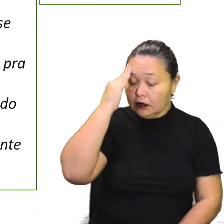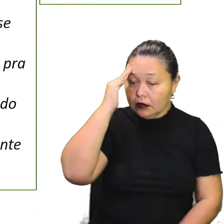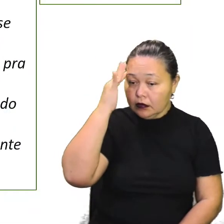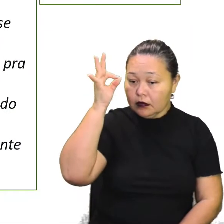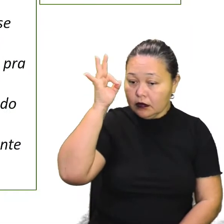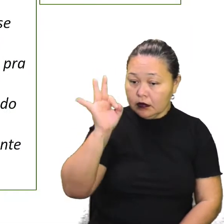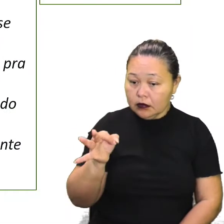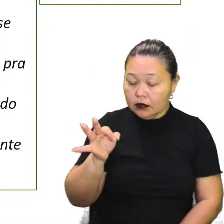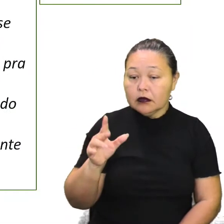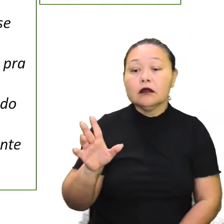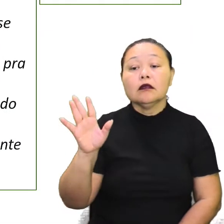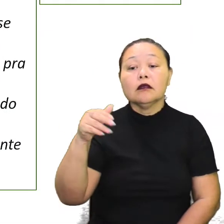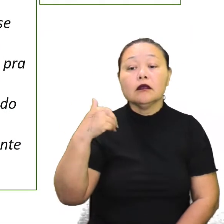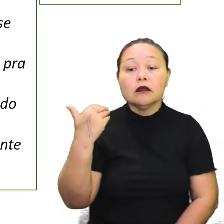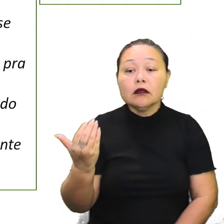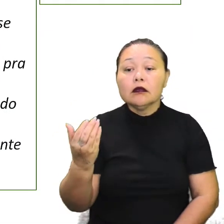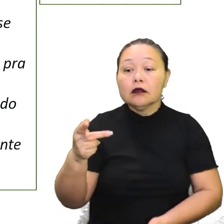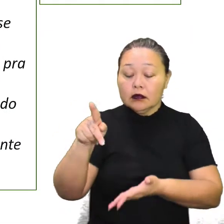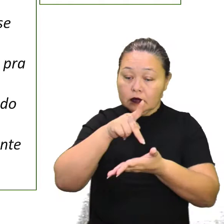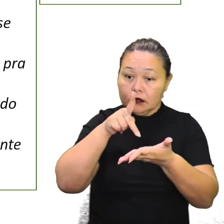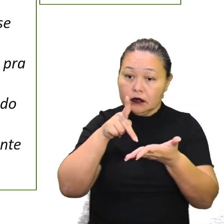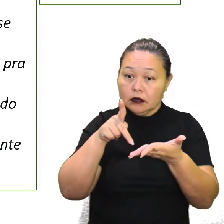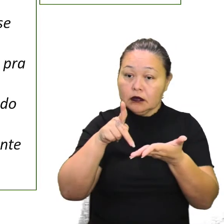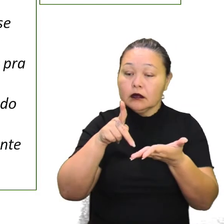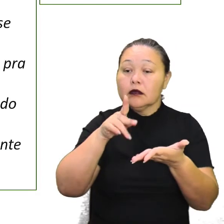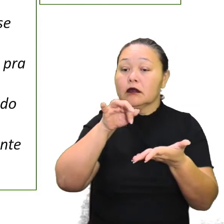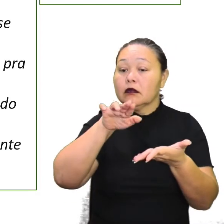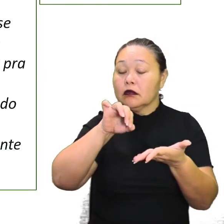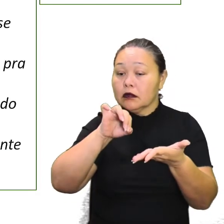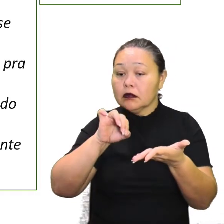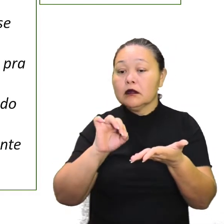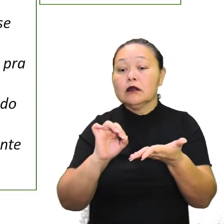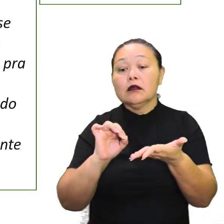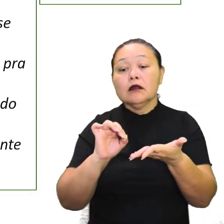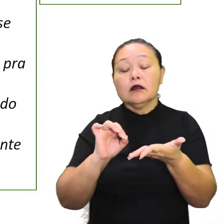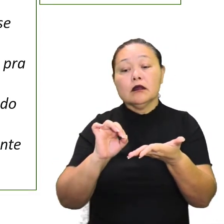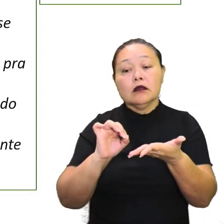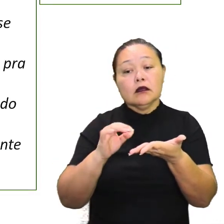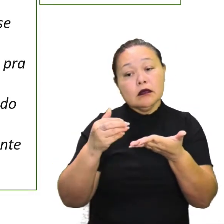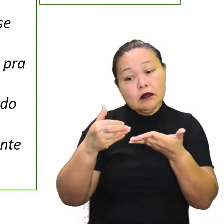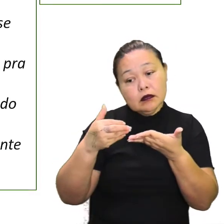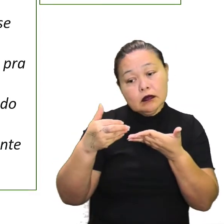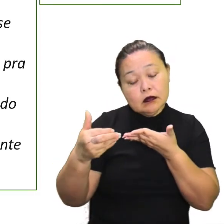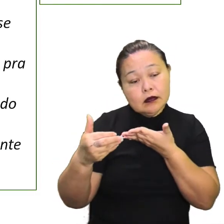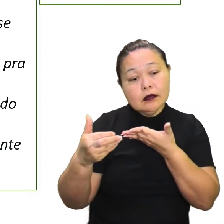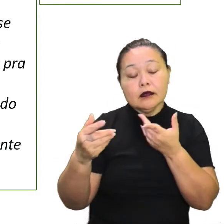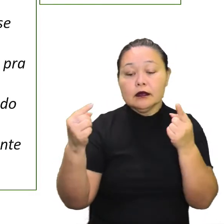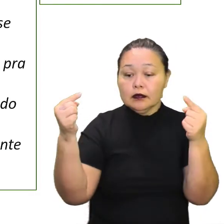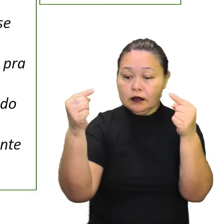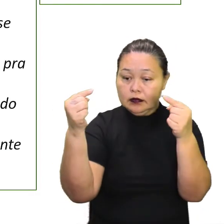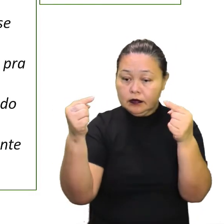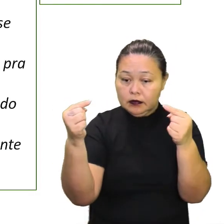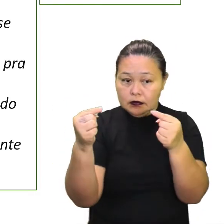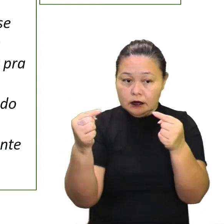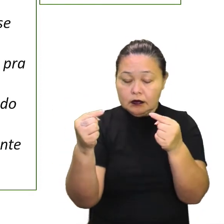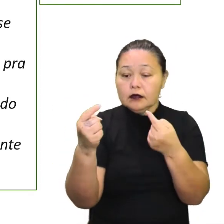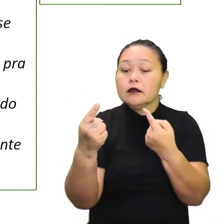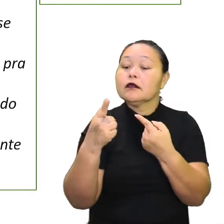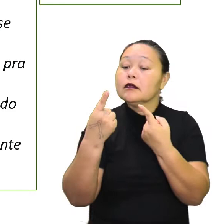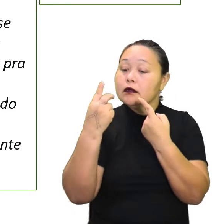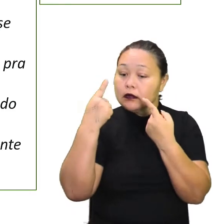compreenda exatamente que o poema, ele traz aí o lirismo, a partir aí das rimas, em que você